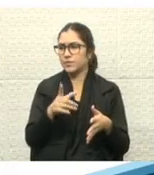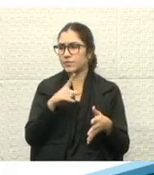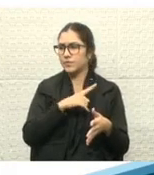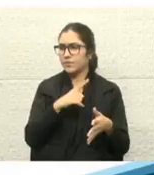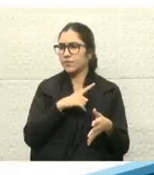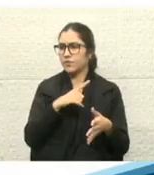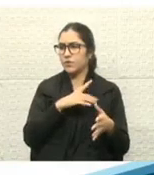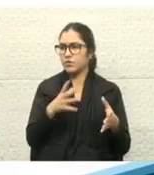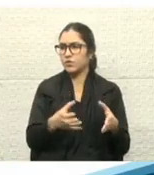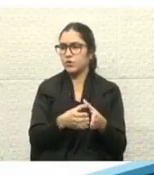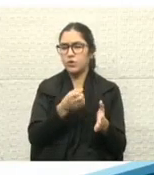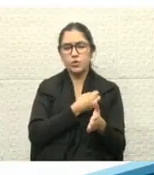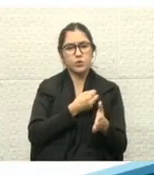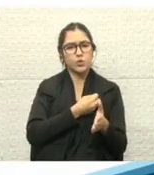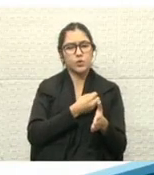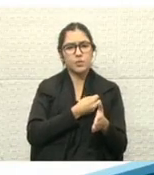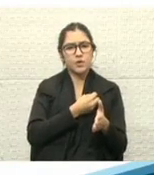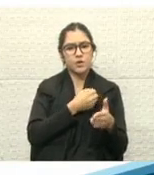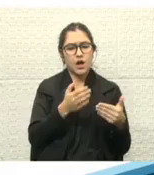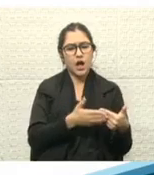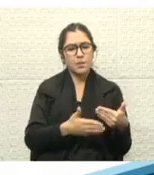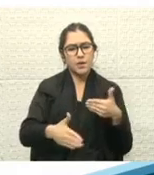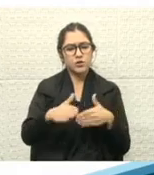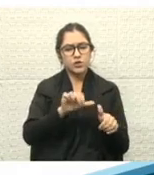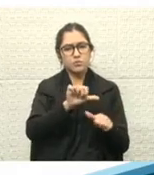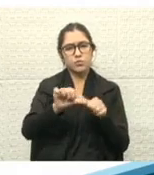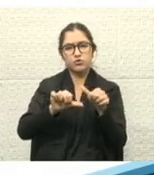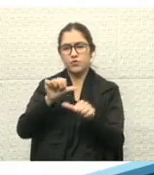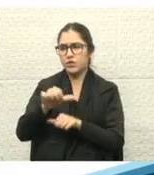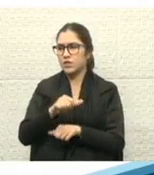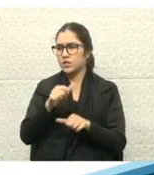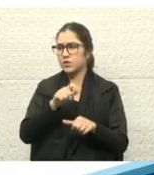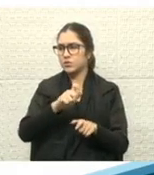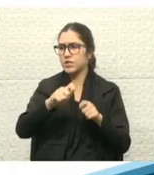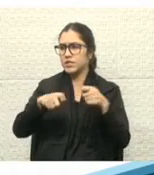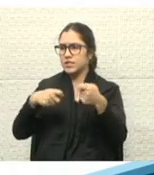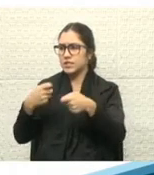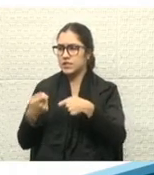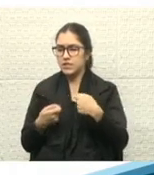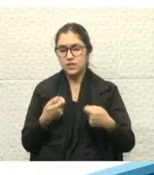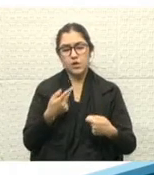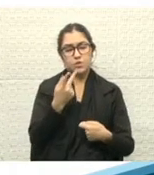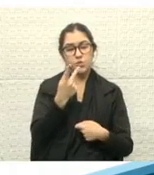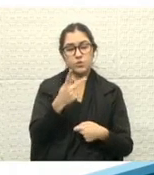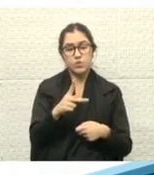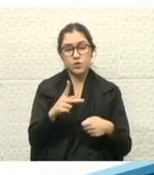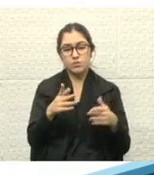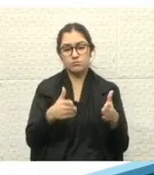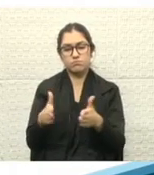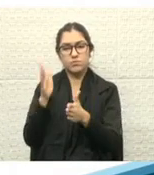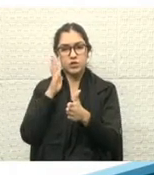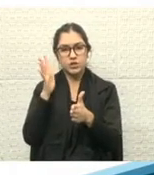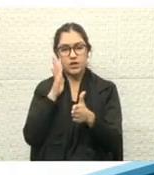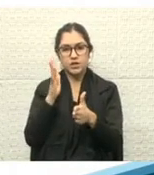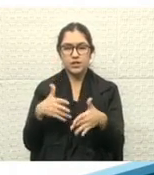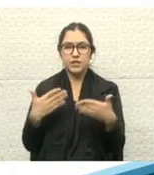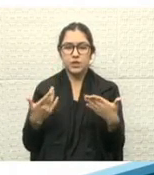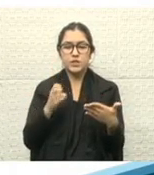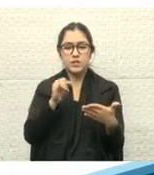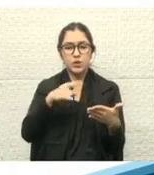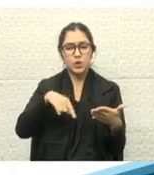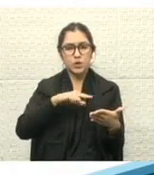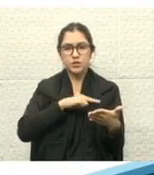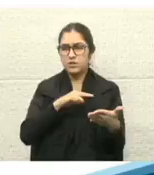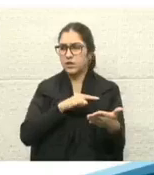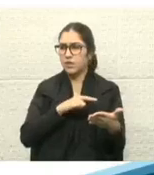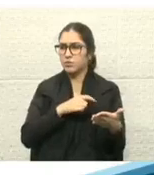conjugado de um número a partir da modificação do sinal da sua parte imaginária. Então, se nós